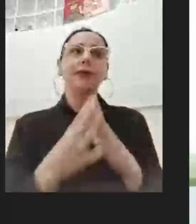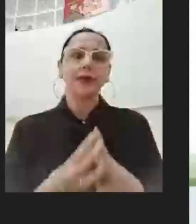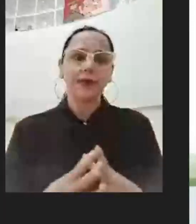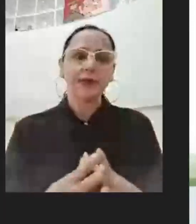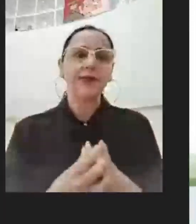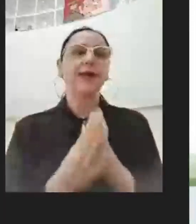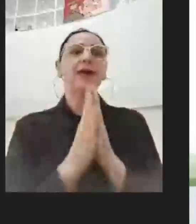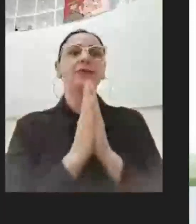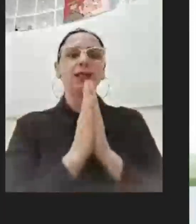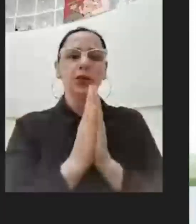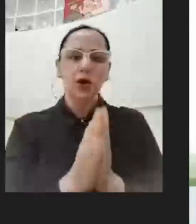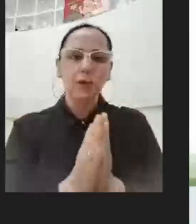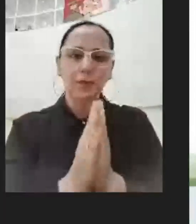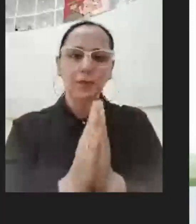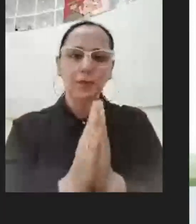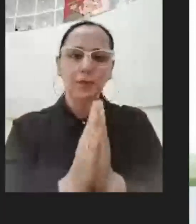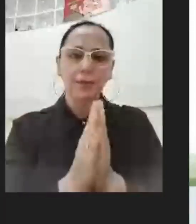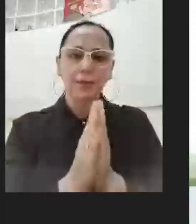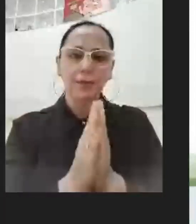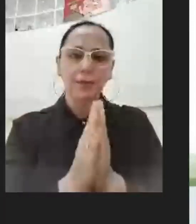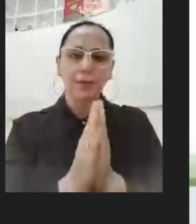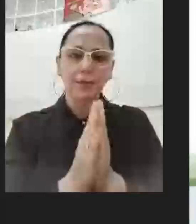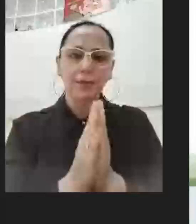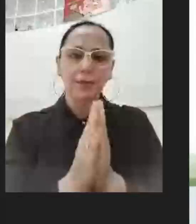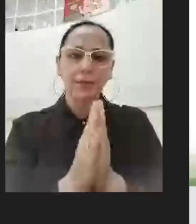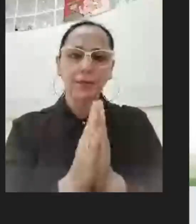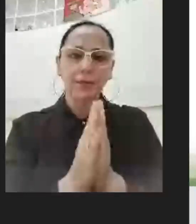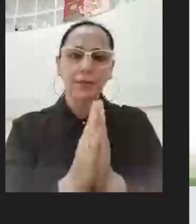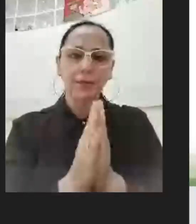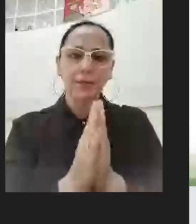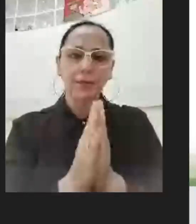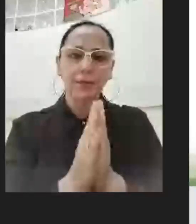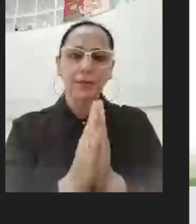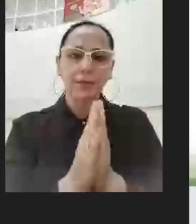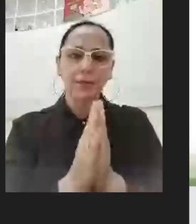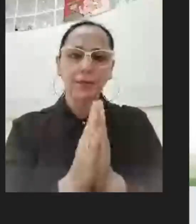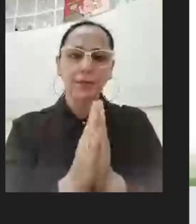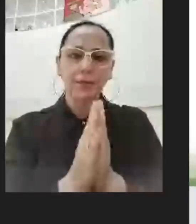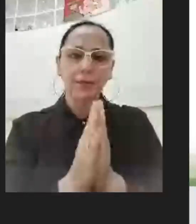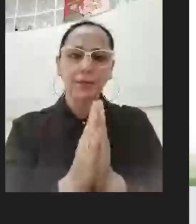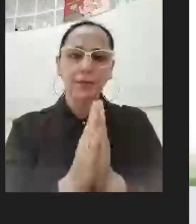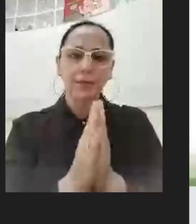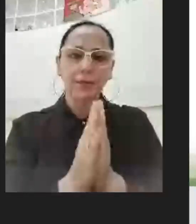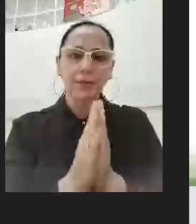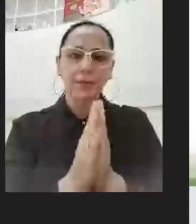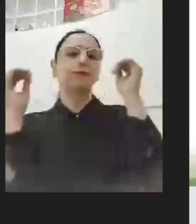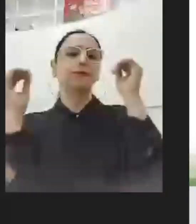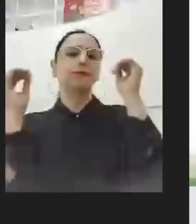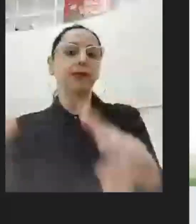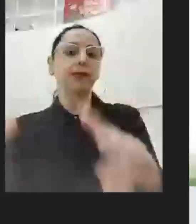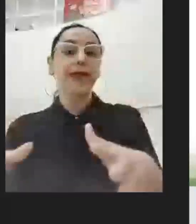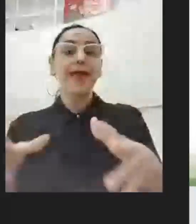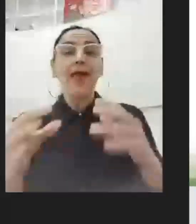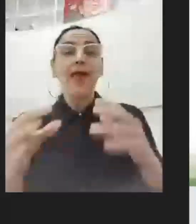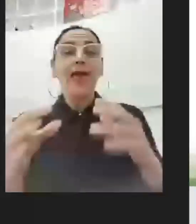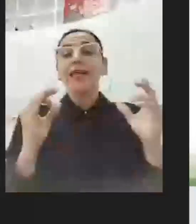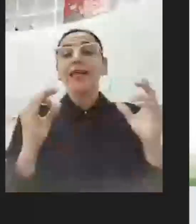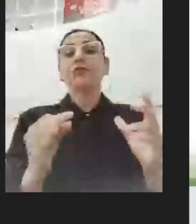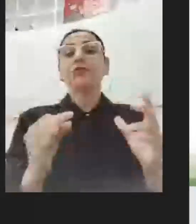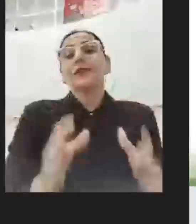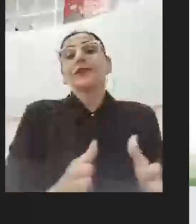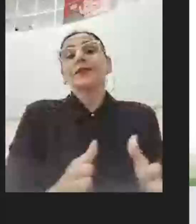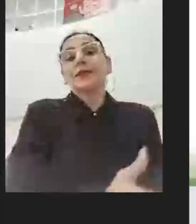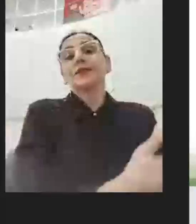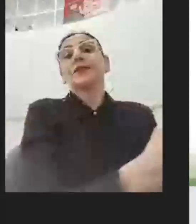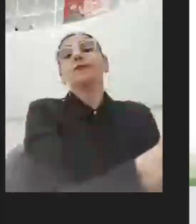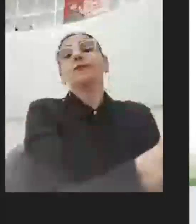conscientizarem e entenderem que é melhor para tudo, né? Melhor até para o bom